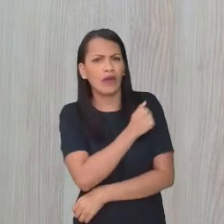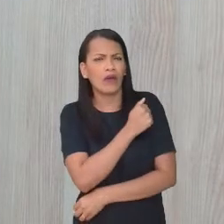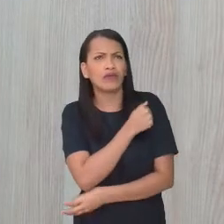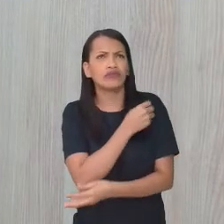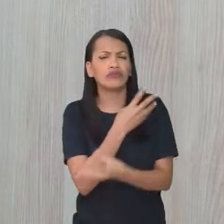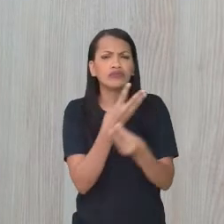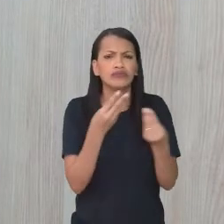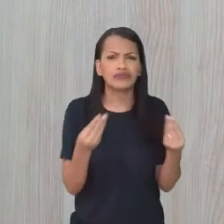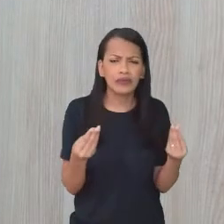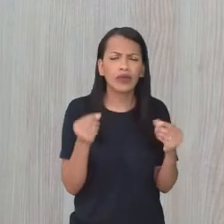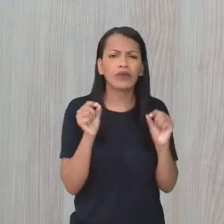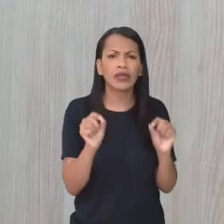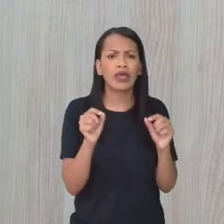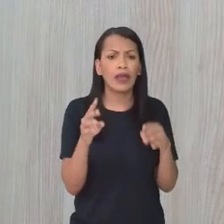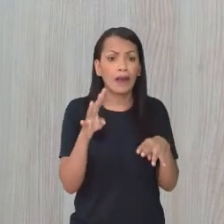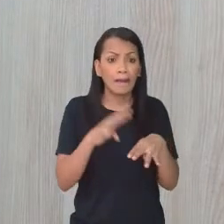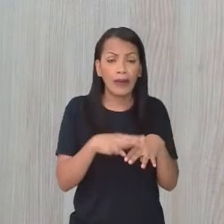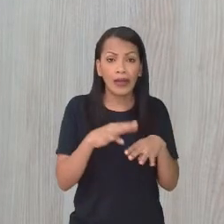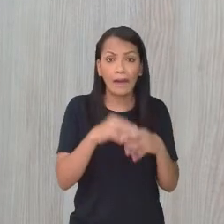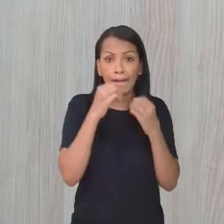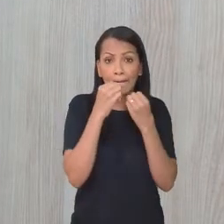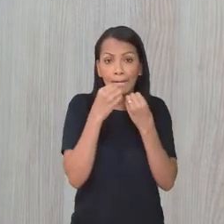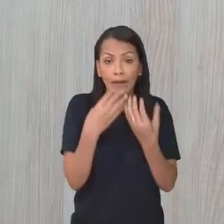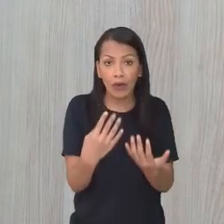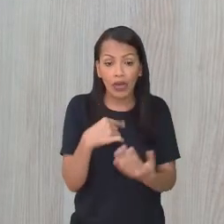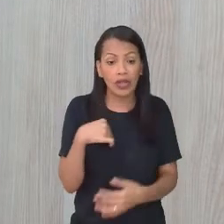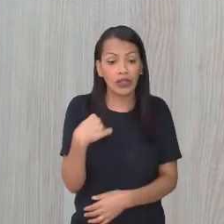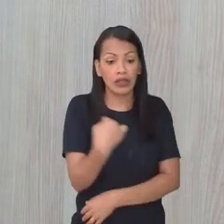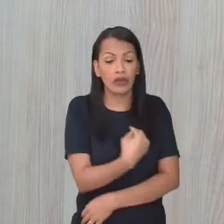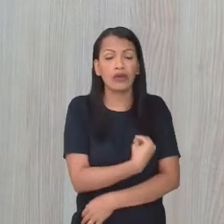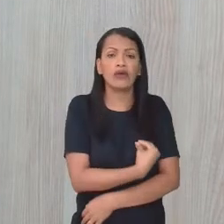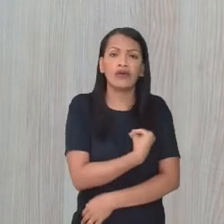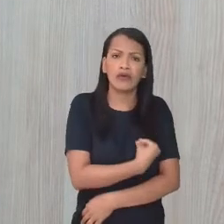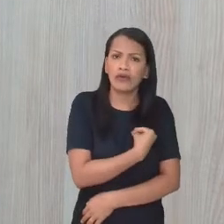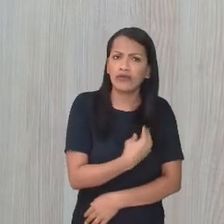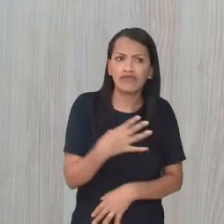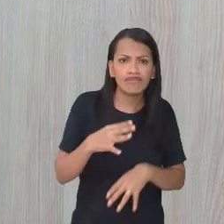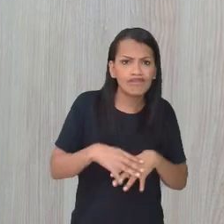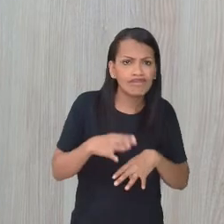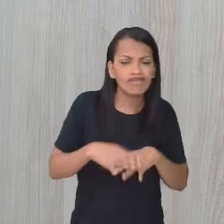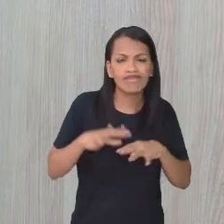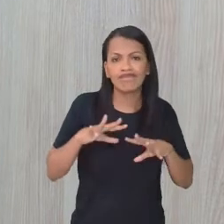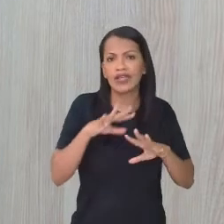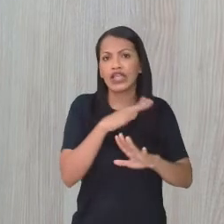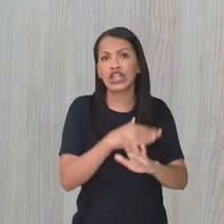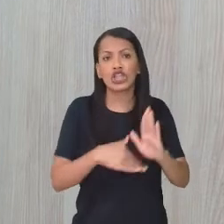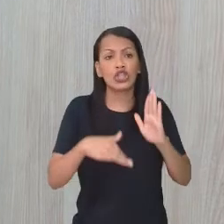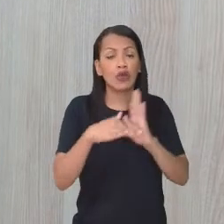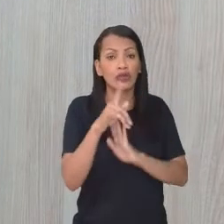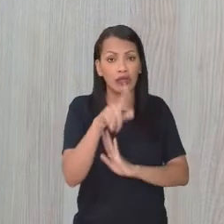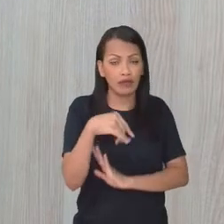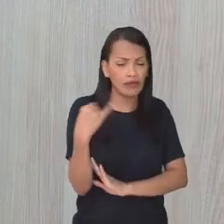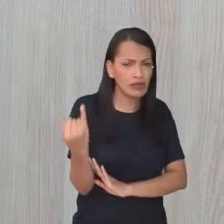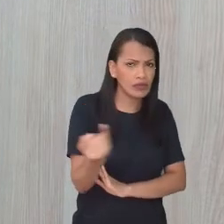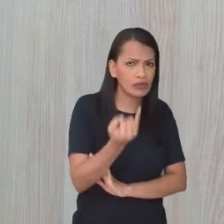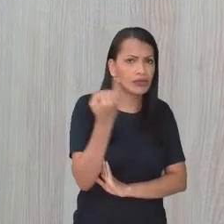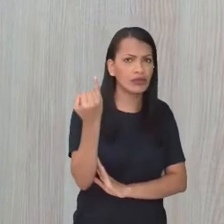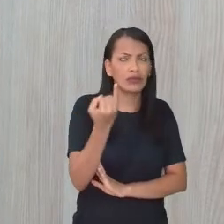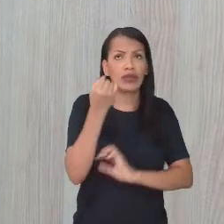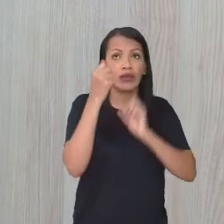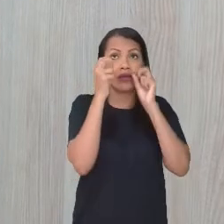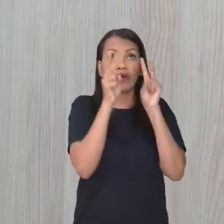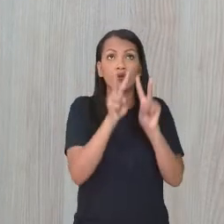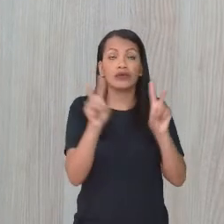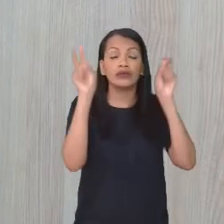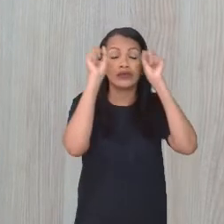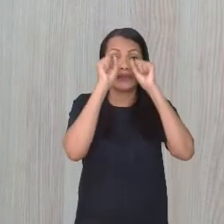desmistificar. Matemática é muito boa, está na nossa vida. Então, matemática está em tudo. Então, é importante você ter esse, digamos assim, esse